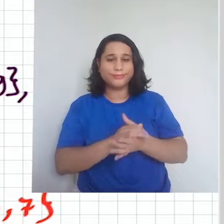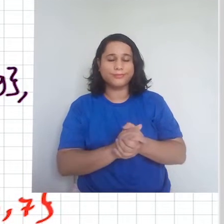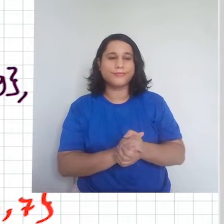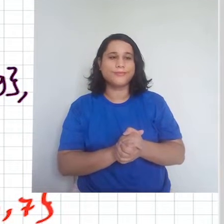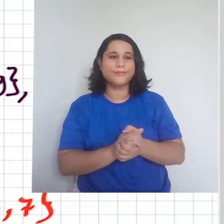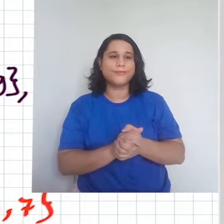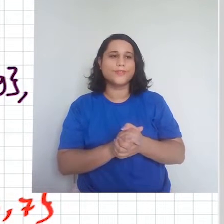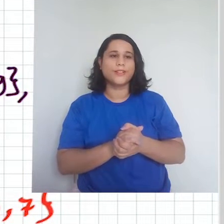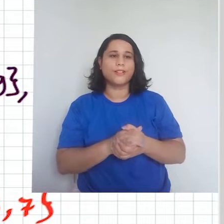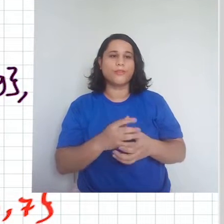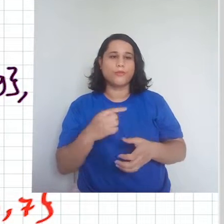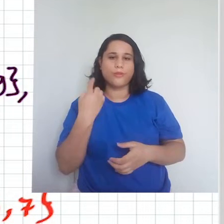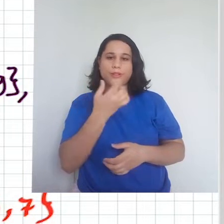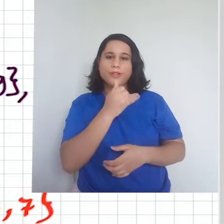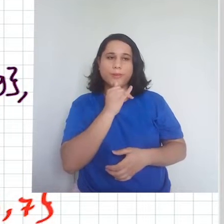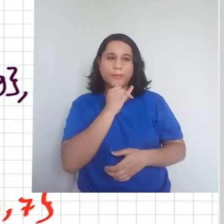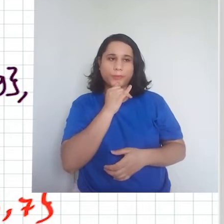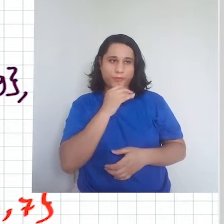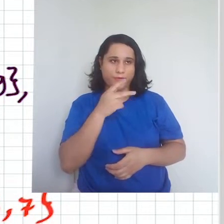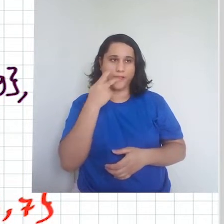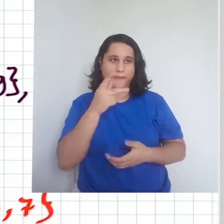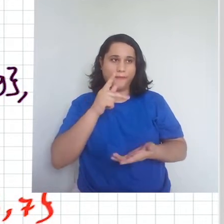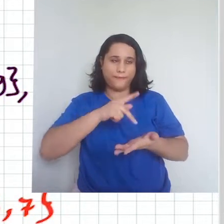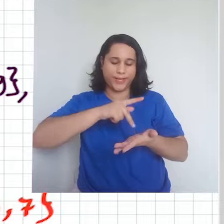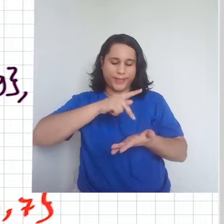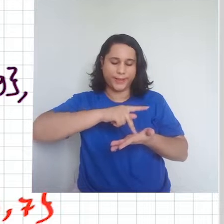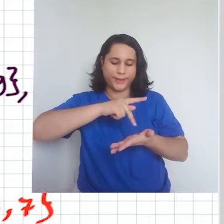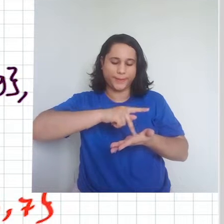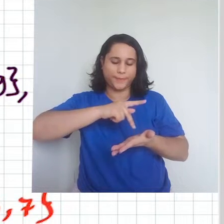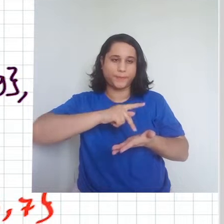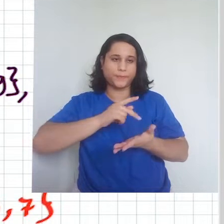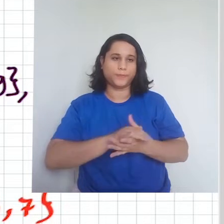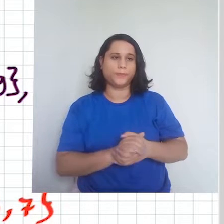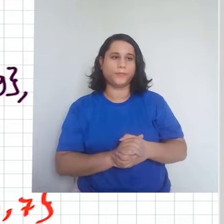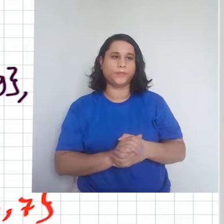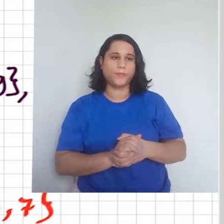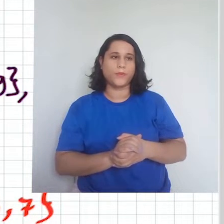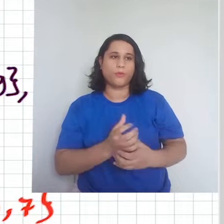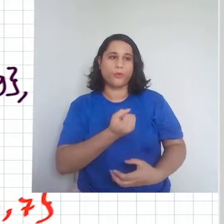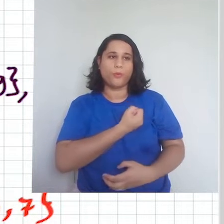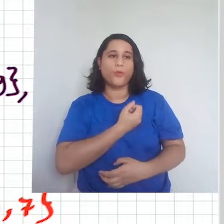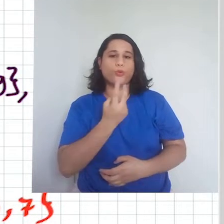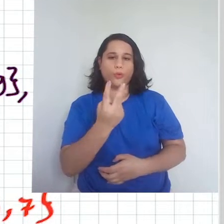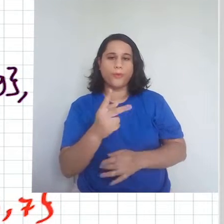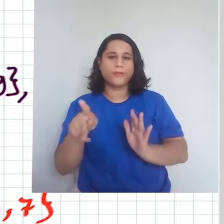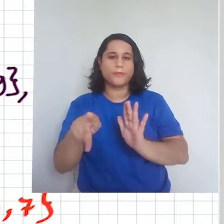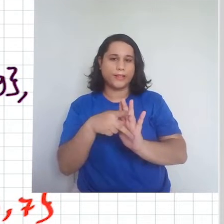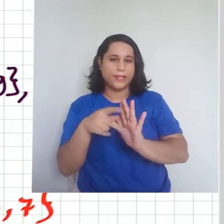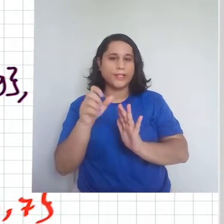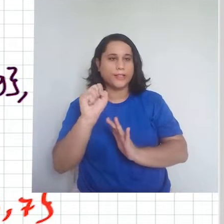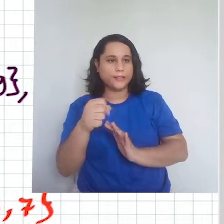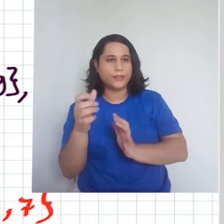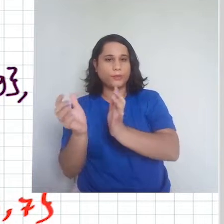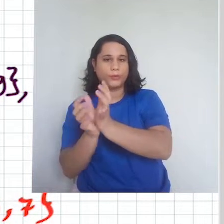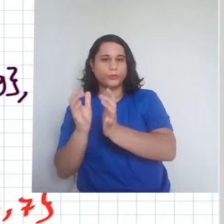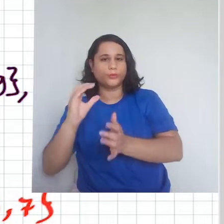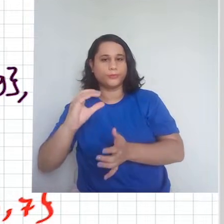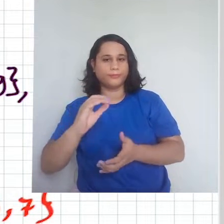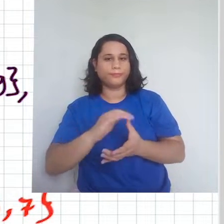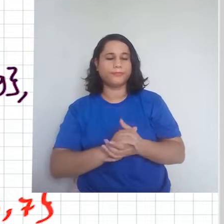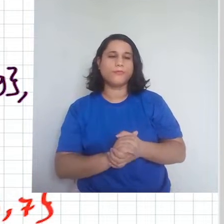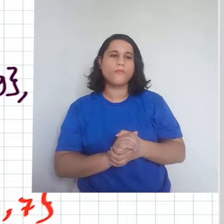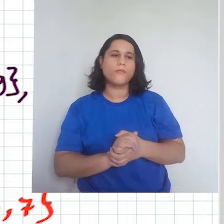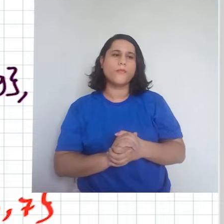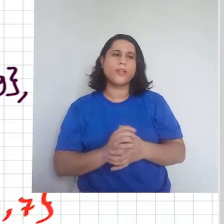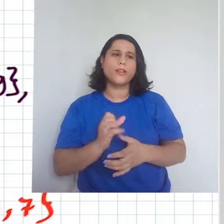Então, nesse nosso caso, a afirmação está verdadeira. 2 pertence sim ao conjunto C.